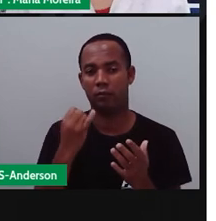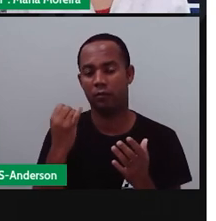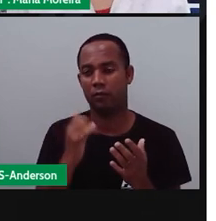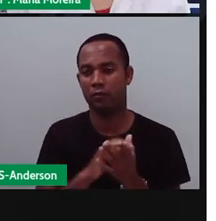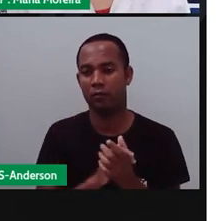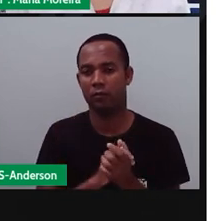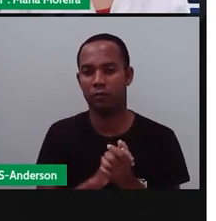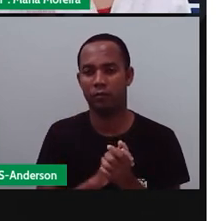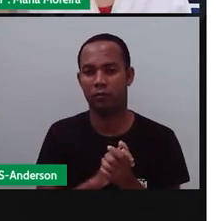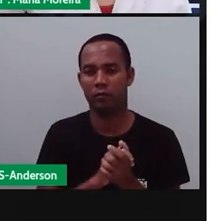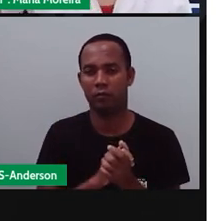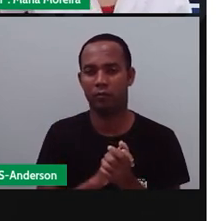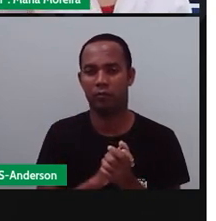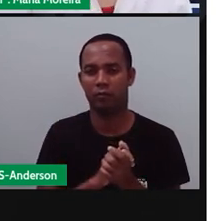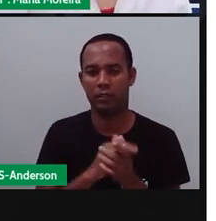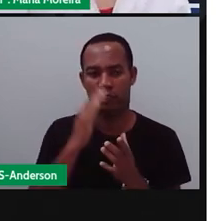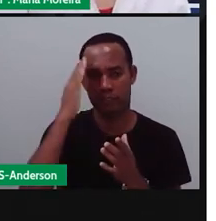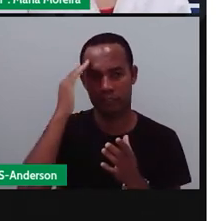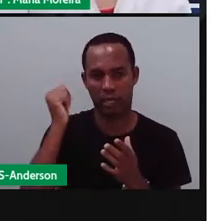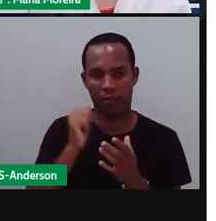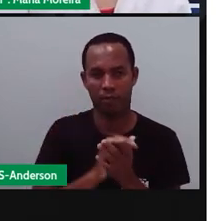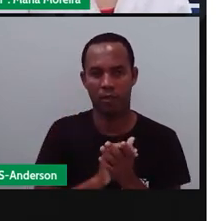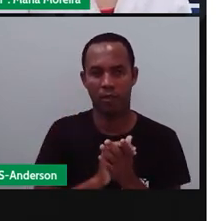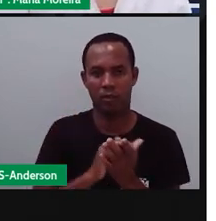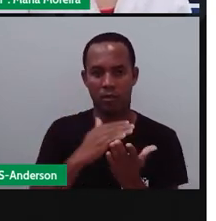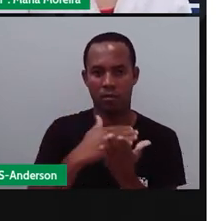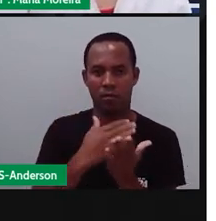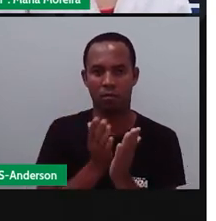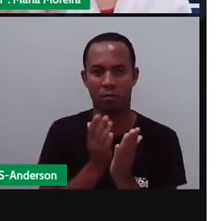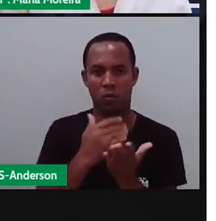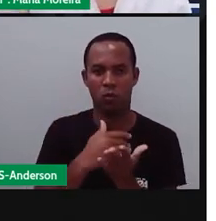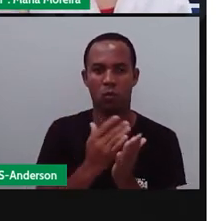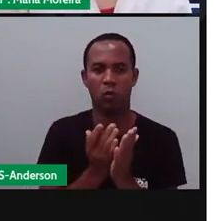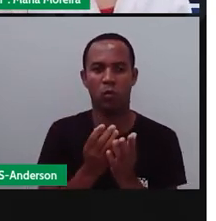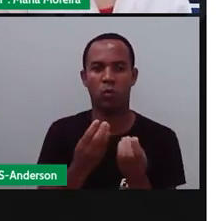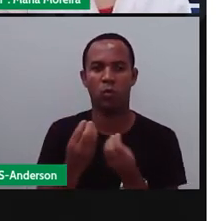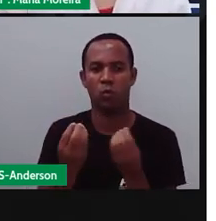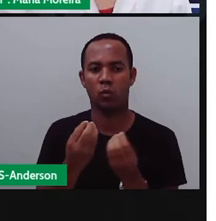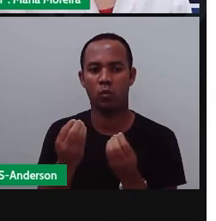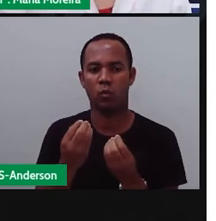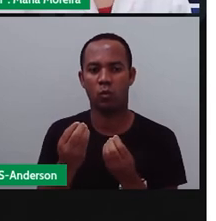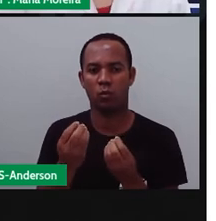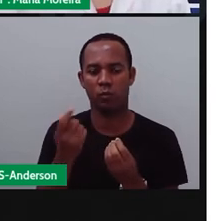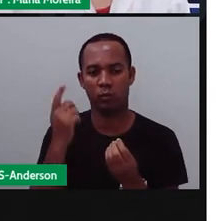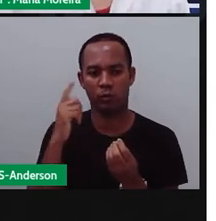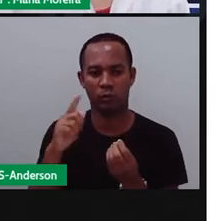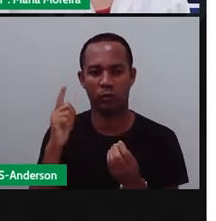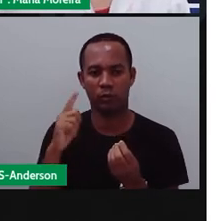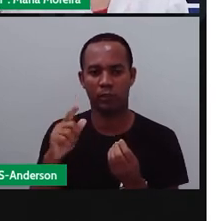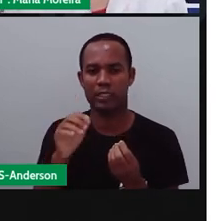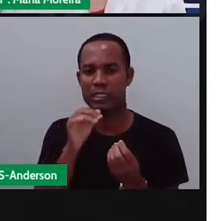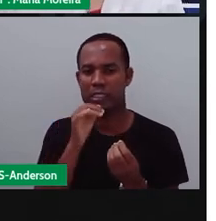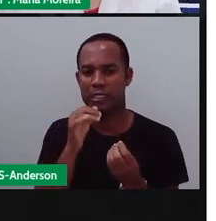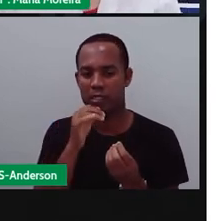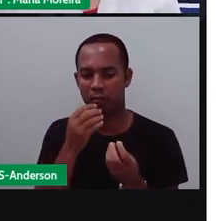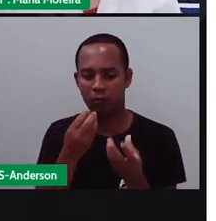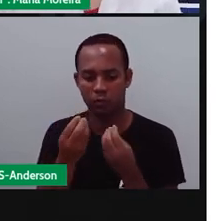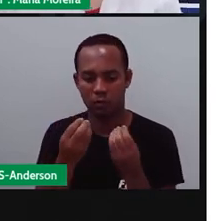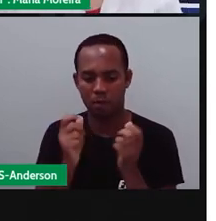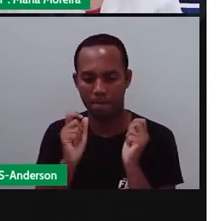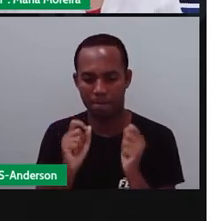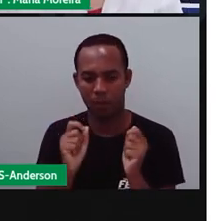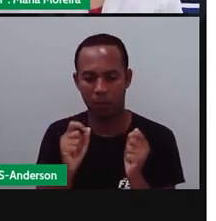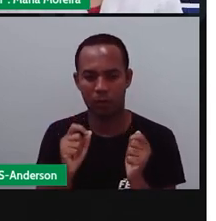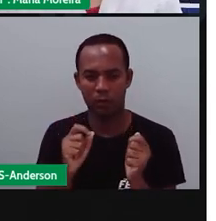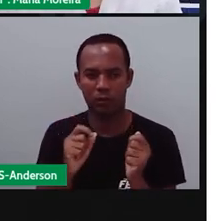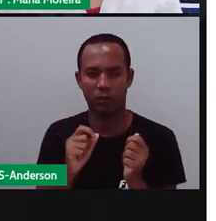para criança que não sabe, o bolo ele tá assado quando você coloca um palitinho e tira e ele tá o quê? Limpo. Posso fazer um